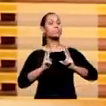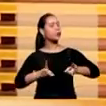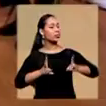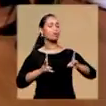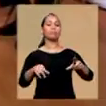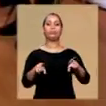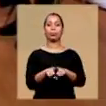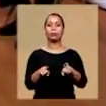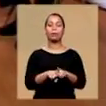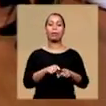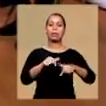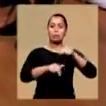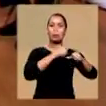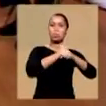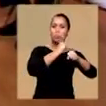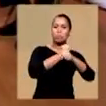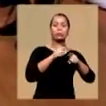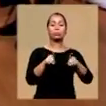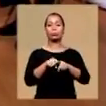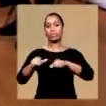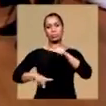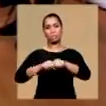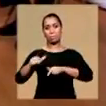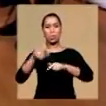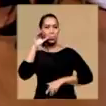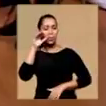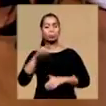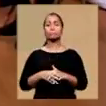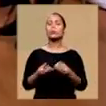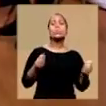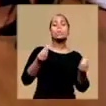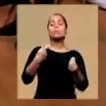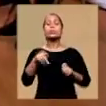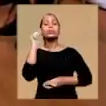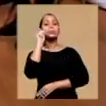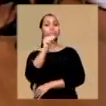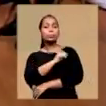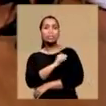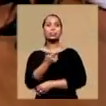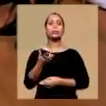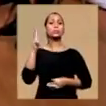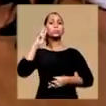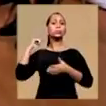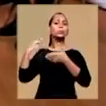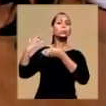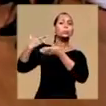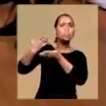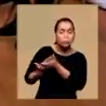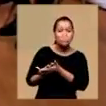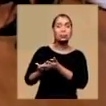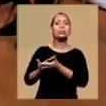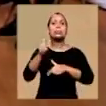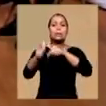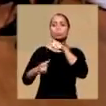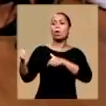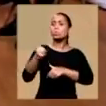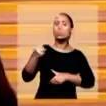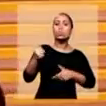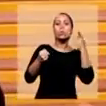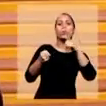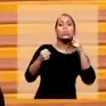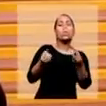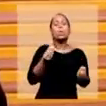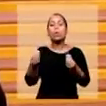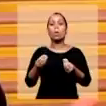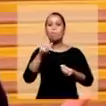setores? Desses mesmos setores, construção civil e serviços. Ô Marcos, quais são as áreas aqui em São José do Rio Preto, historicamente, que mais empregam?